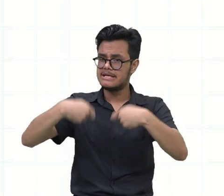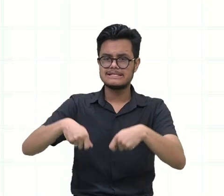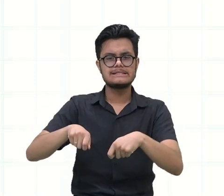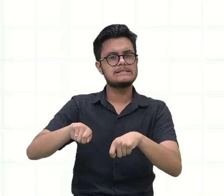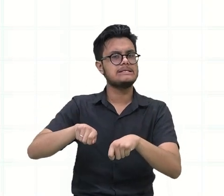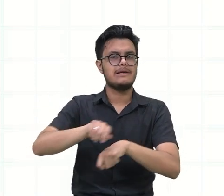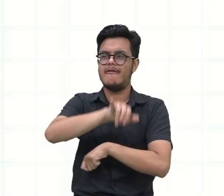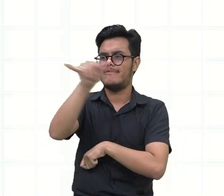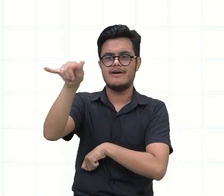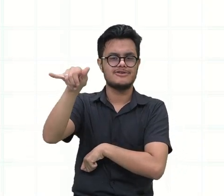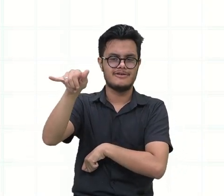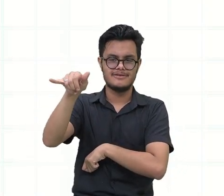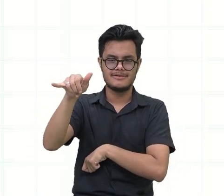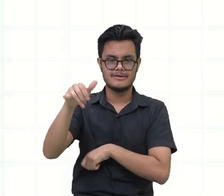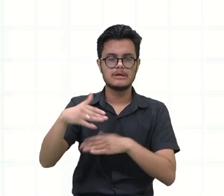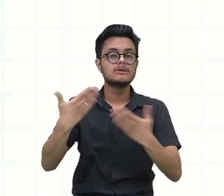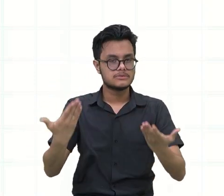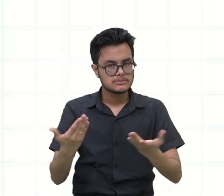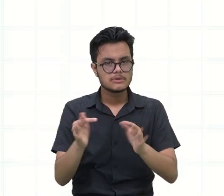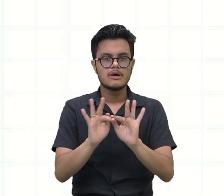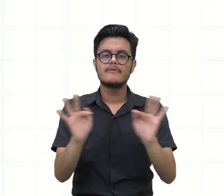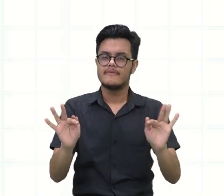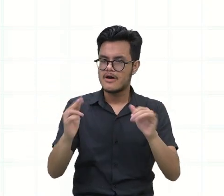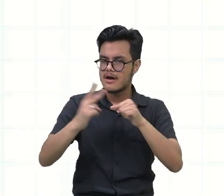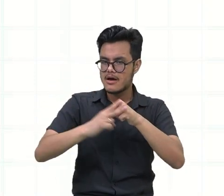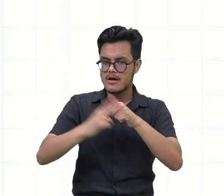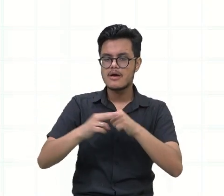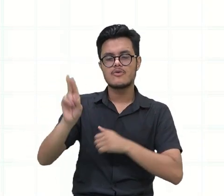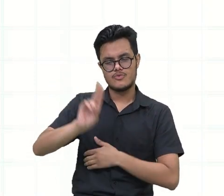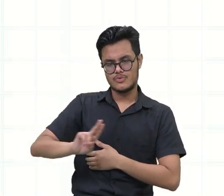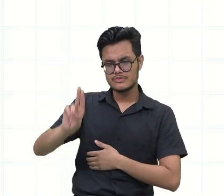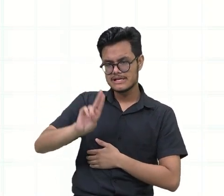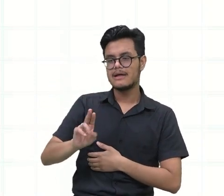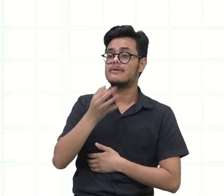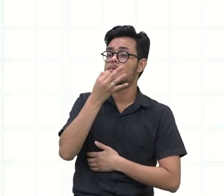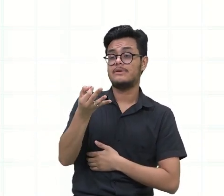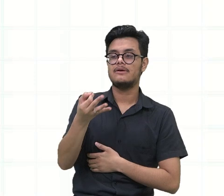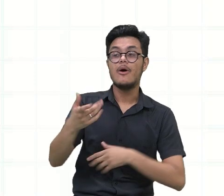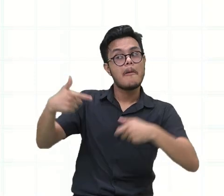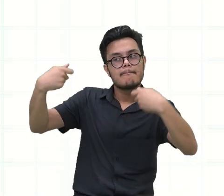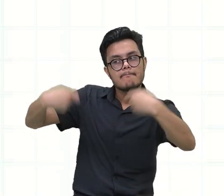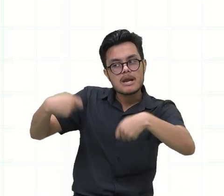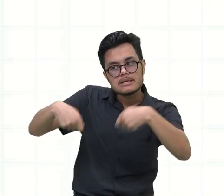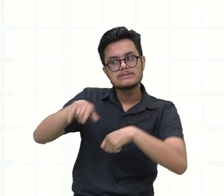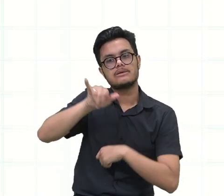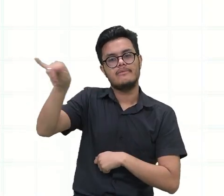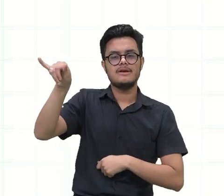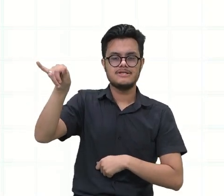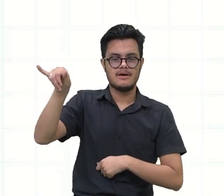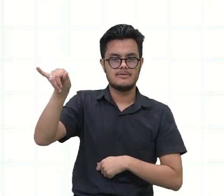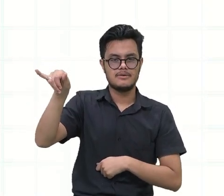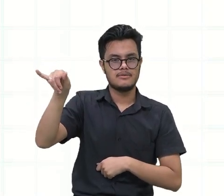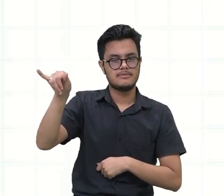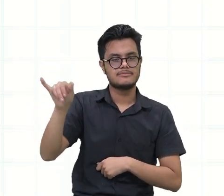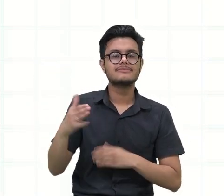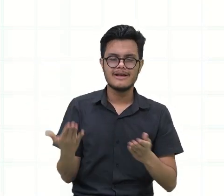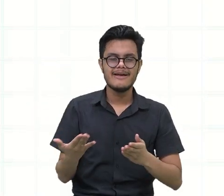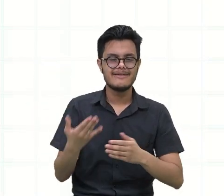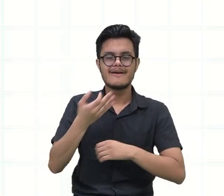essa expressão de sugestão, né? para alguém que você queira